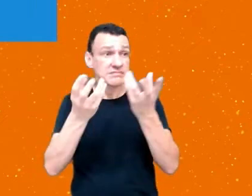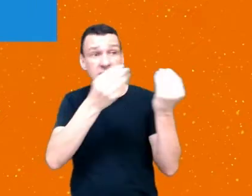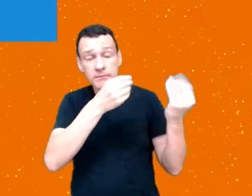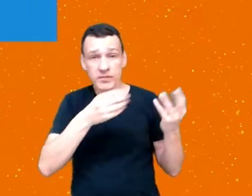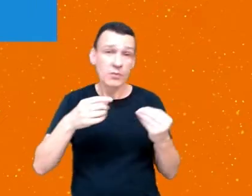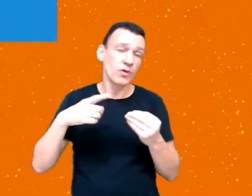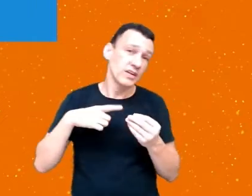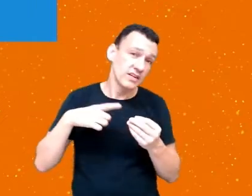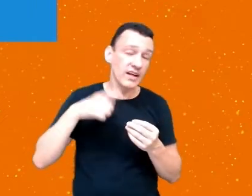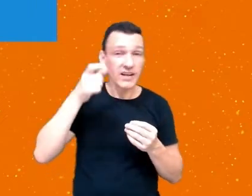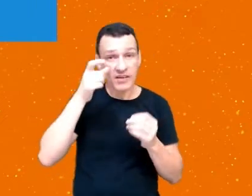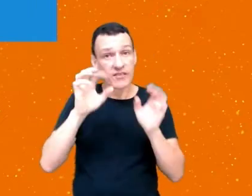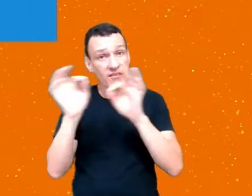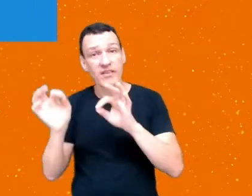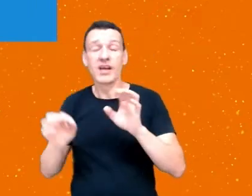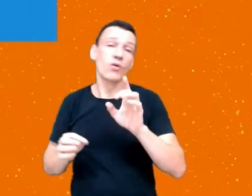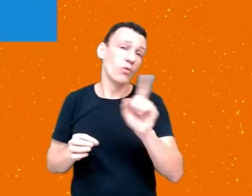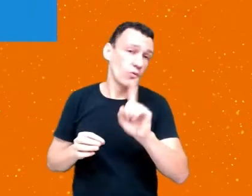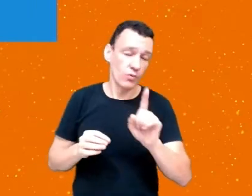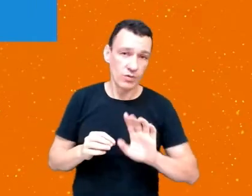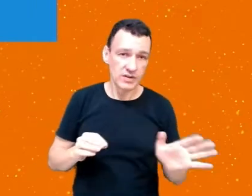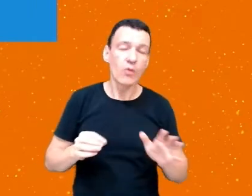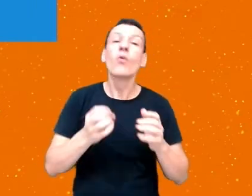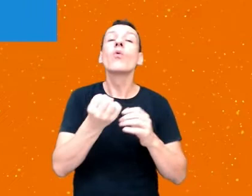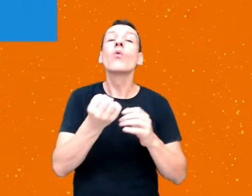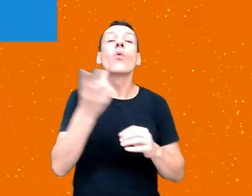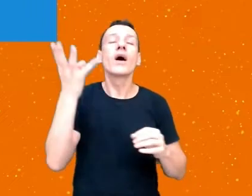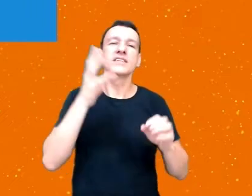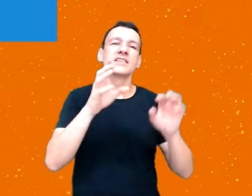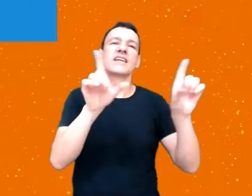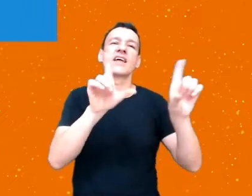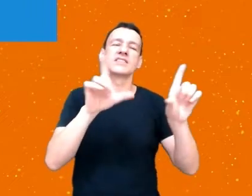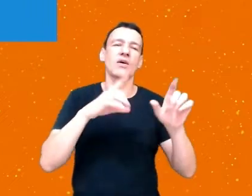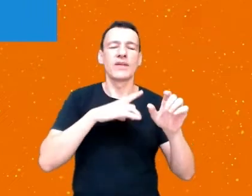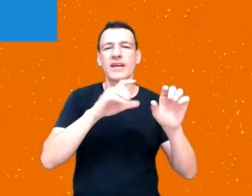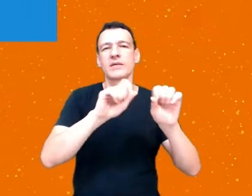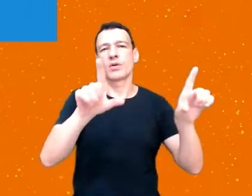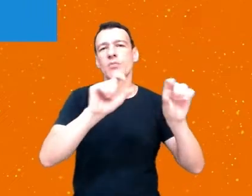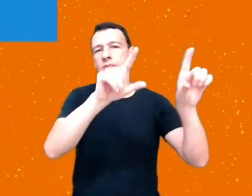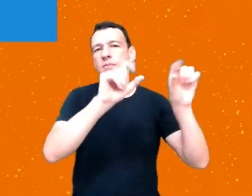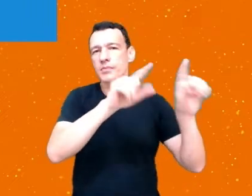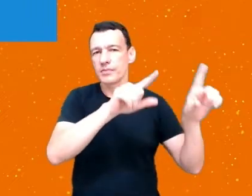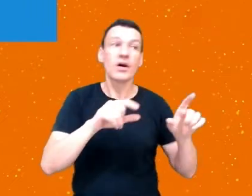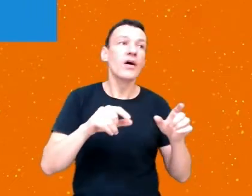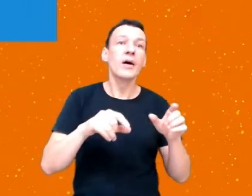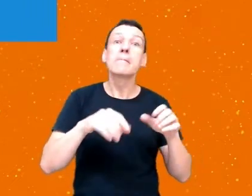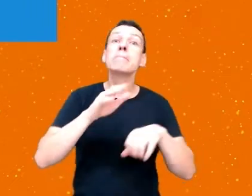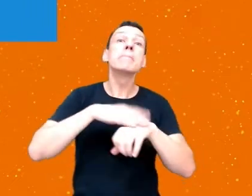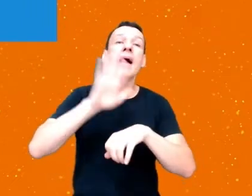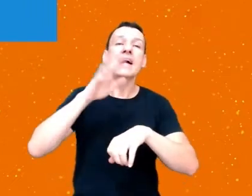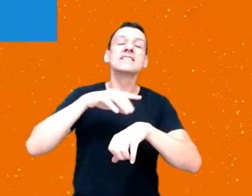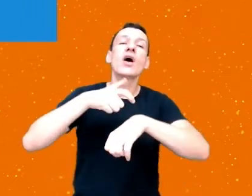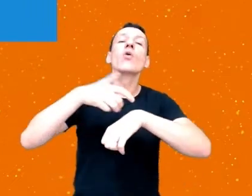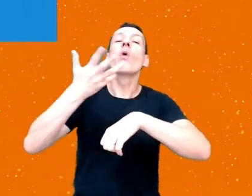passa tem informação de que os dispositivos estão assistindo a tendências horários e uma série de